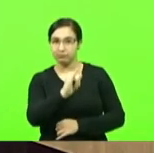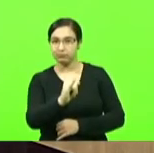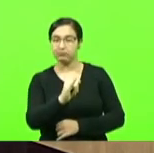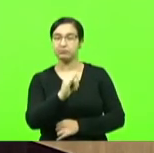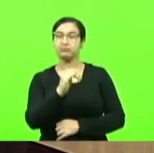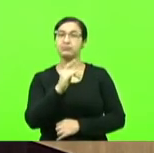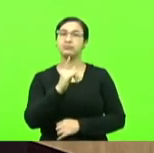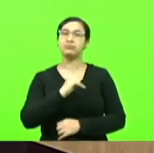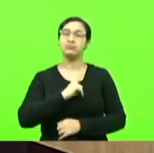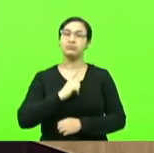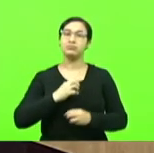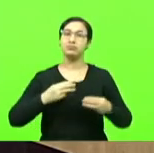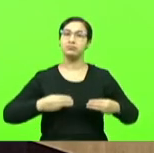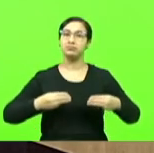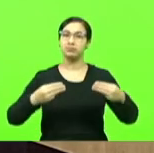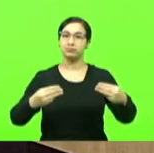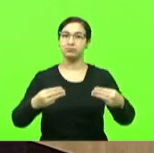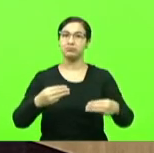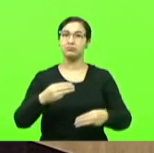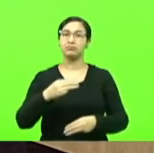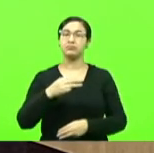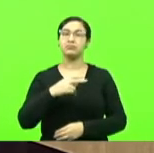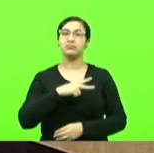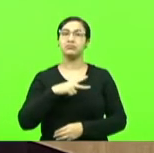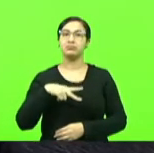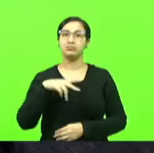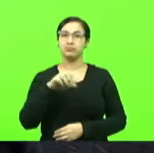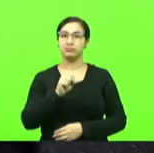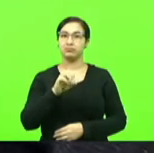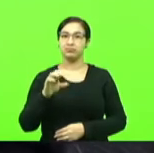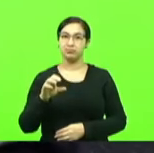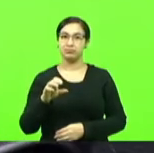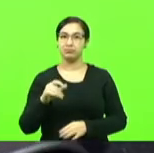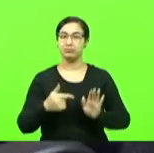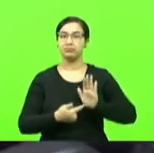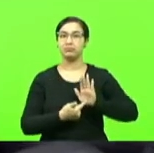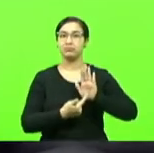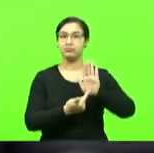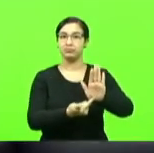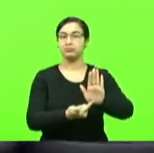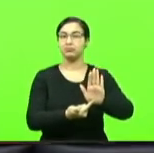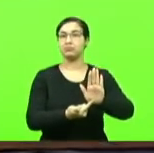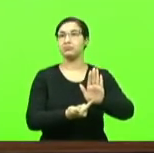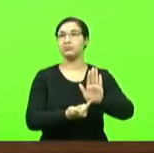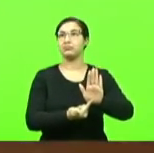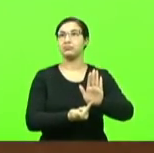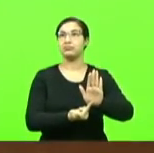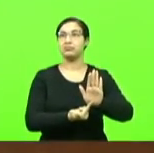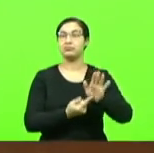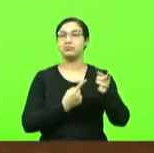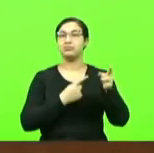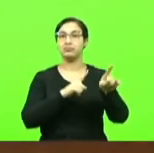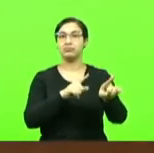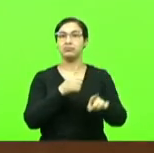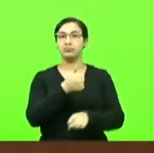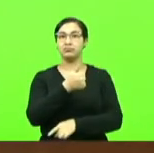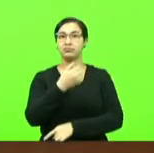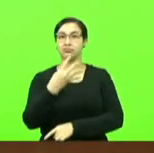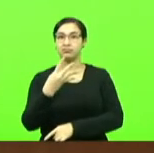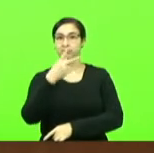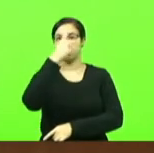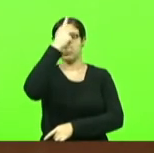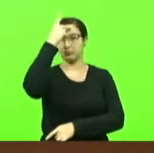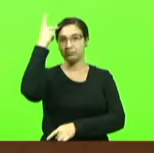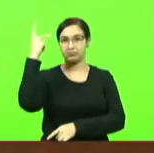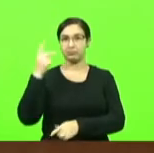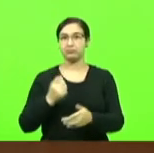o Ministério Público de Santa Catarina acabou de apresentar a denúncia contra 14 pessoas envolvidas na